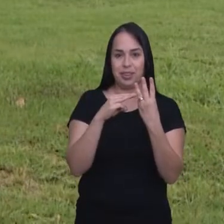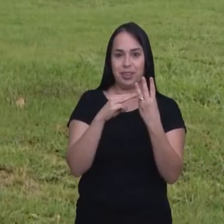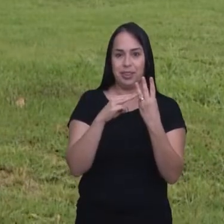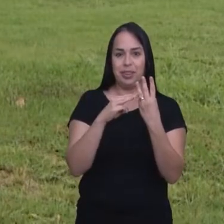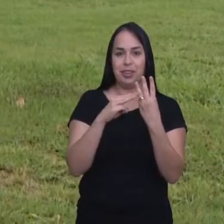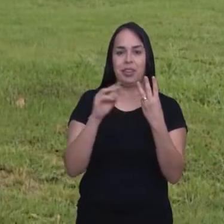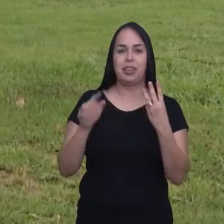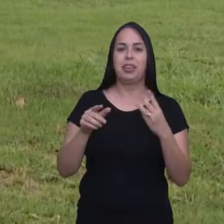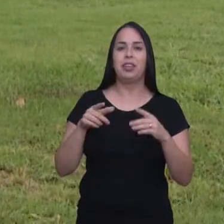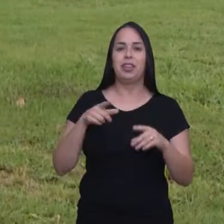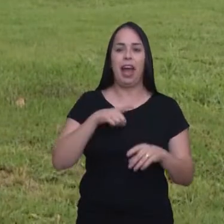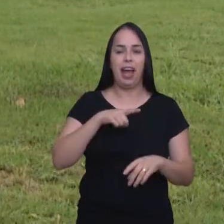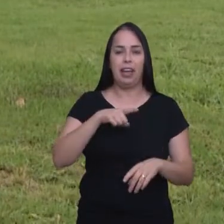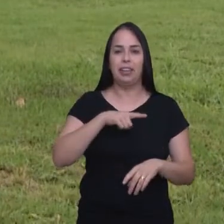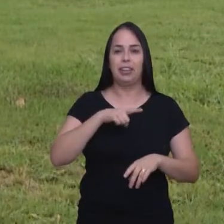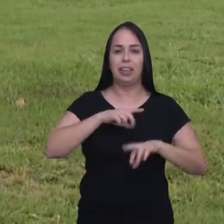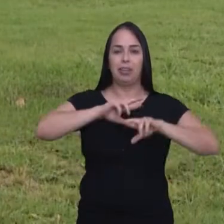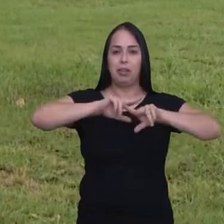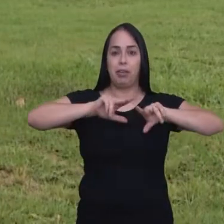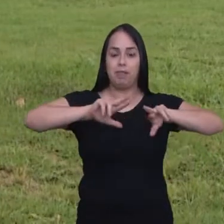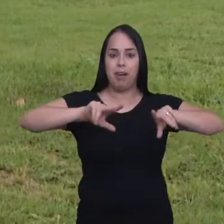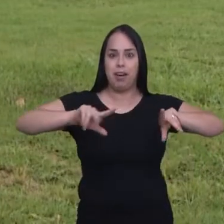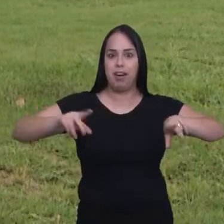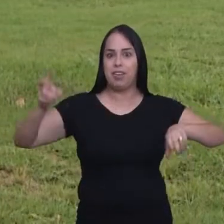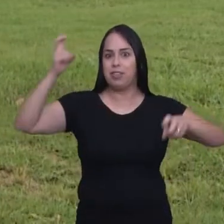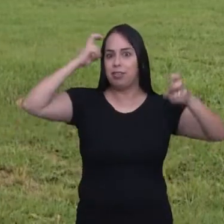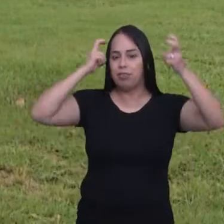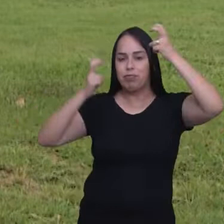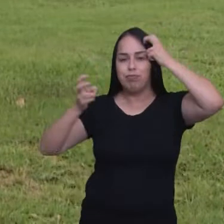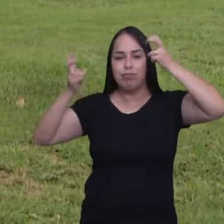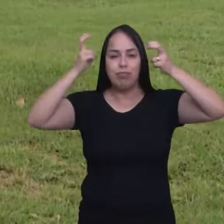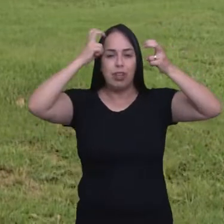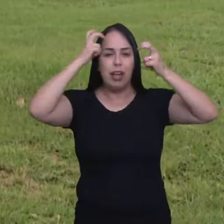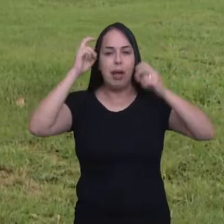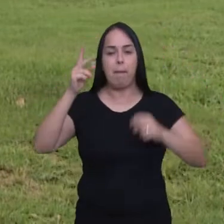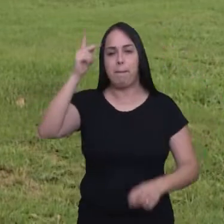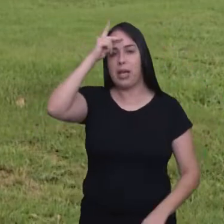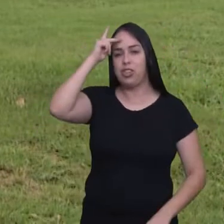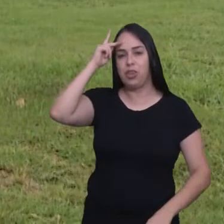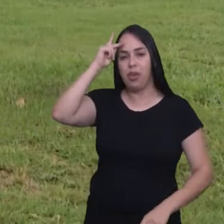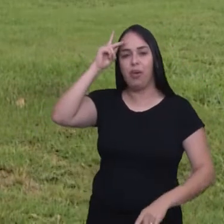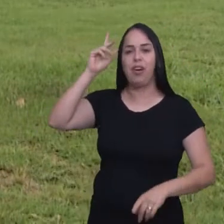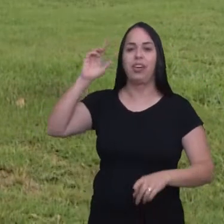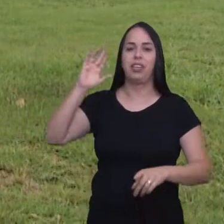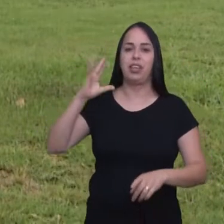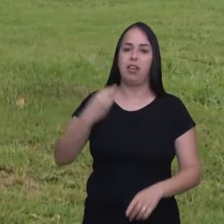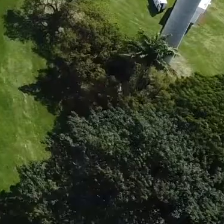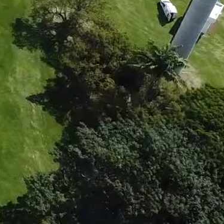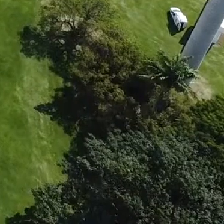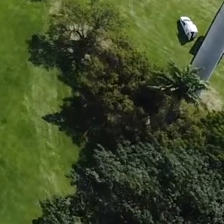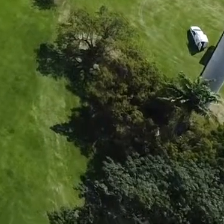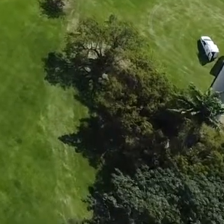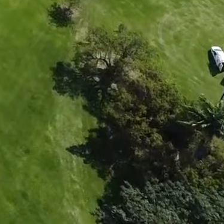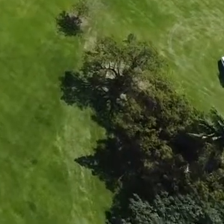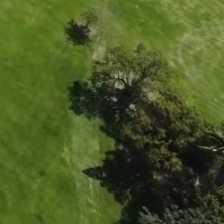bairro tem muita vocação para a área cultural, gente que vive da arte e histórias que transformam vida.